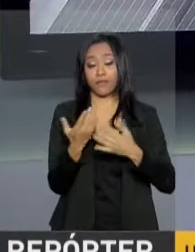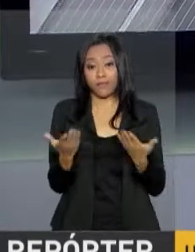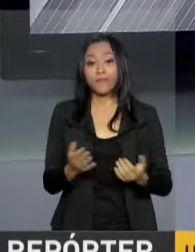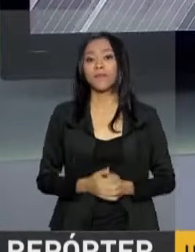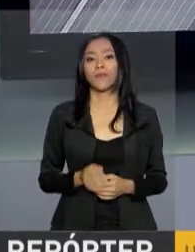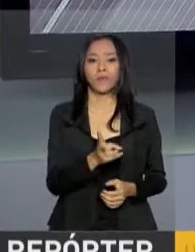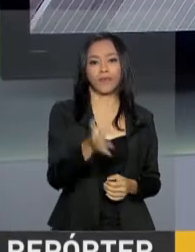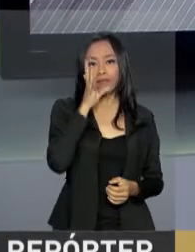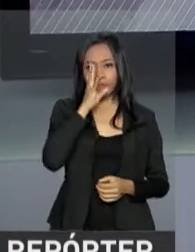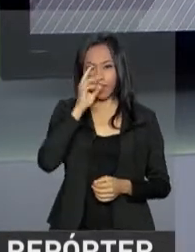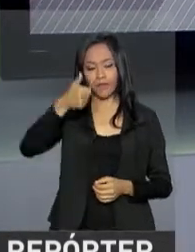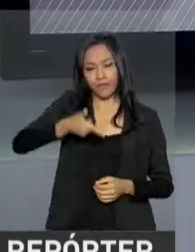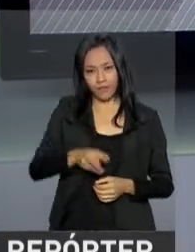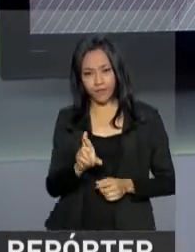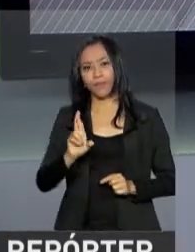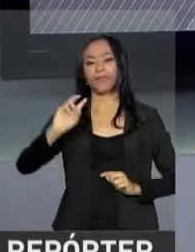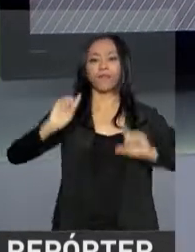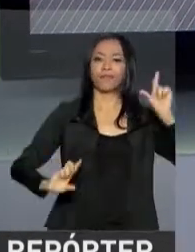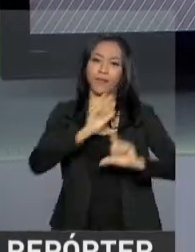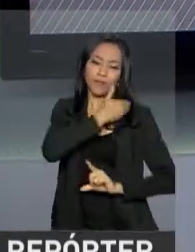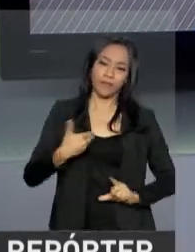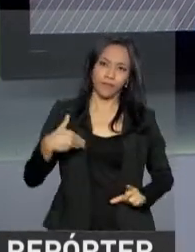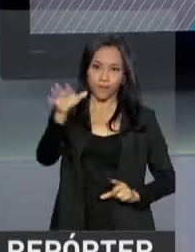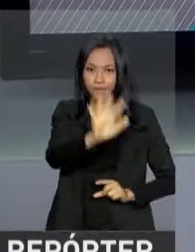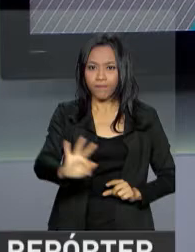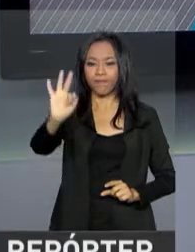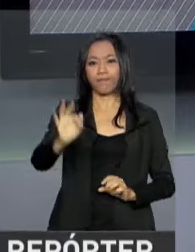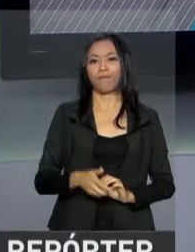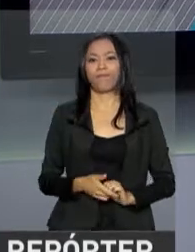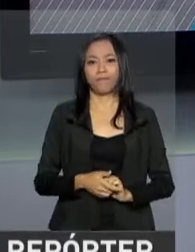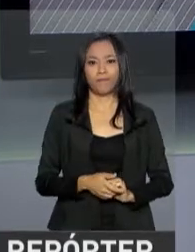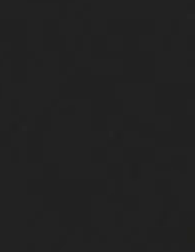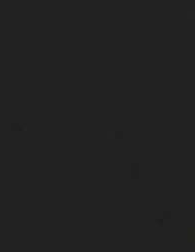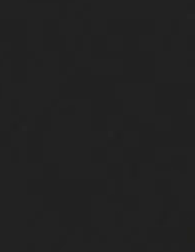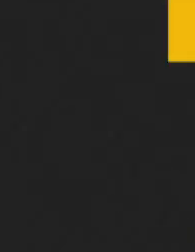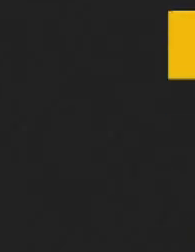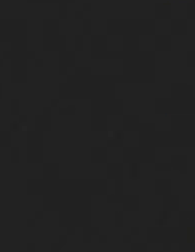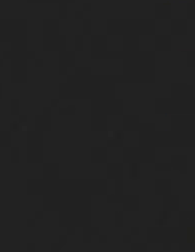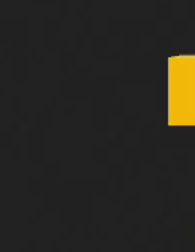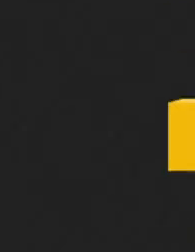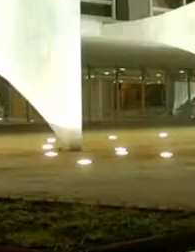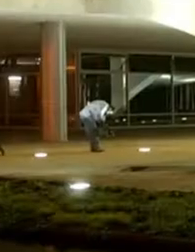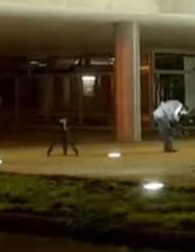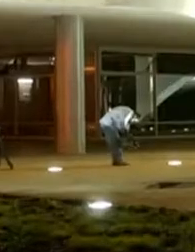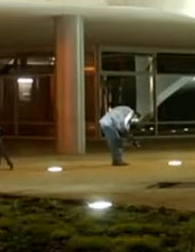na internet. Continue com a gente aqui na NBR, a TV do Governo Federal. Música.